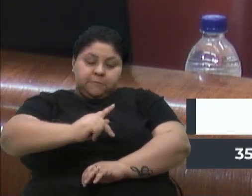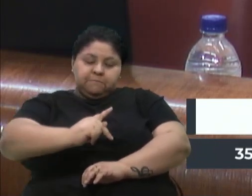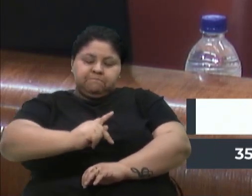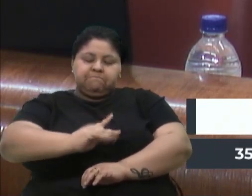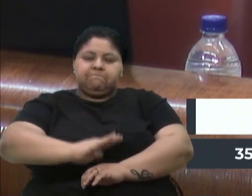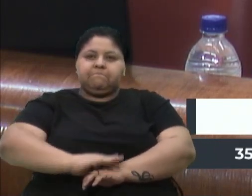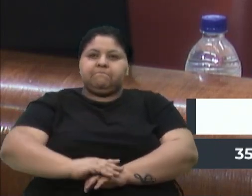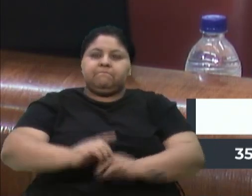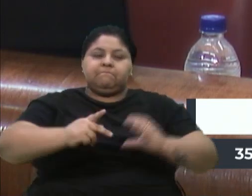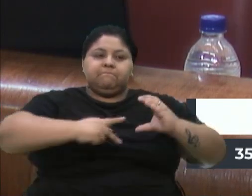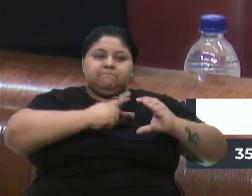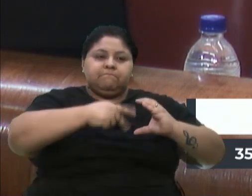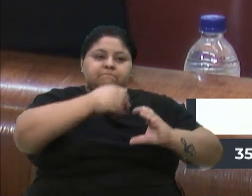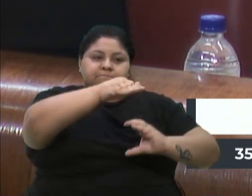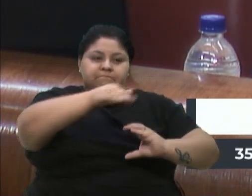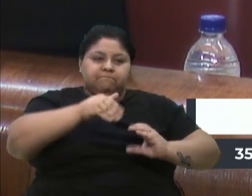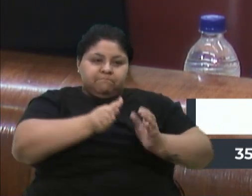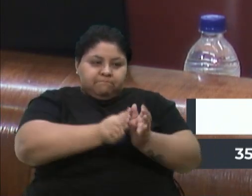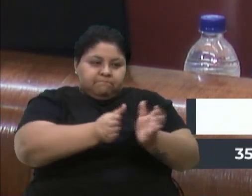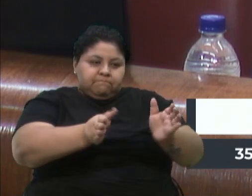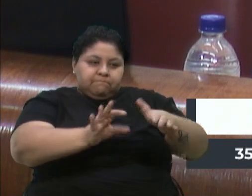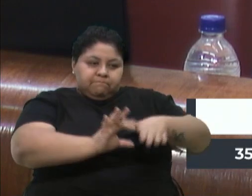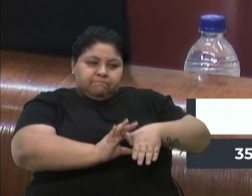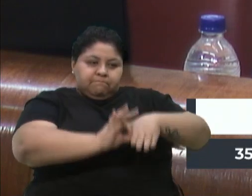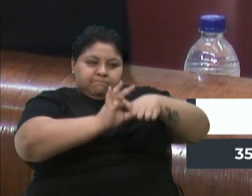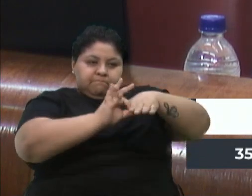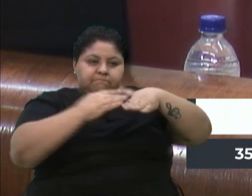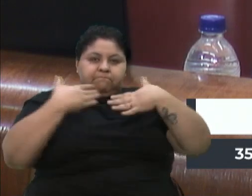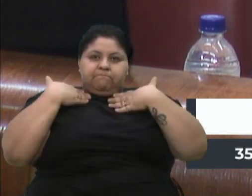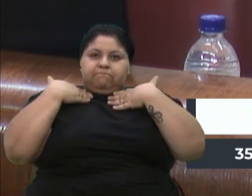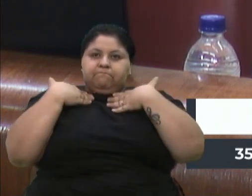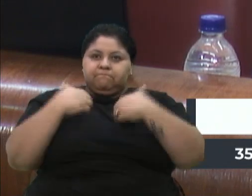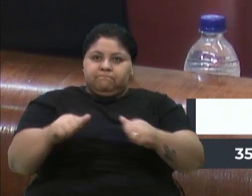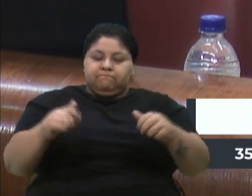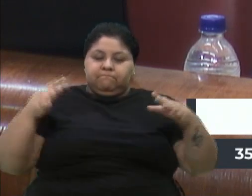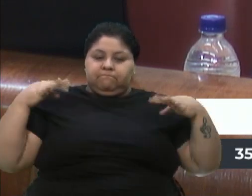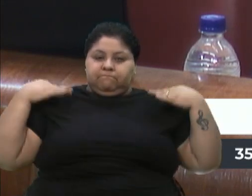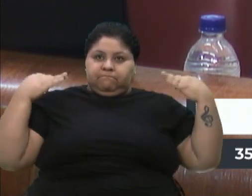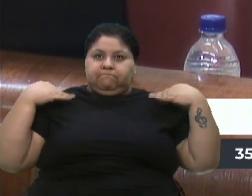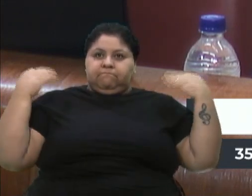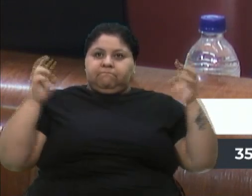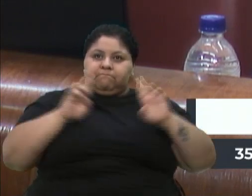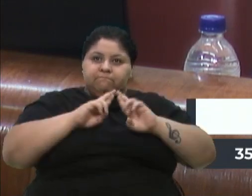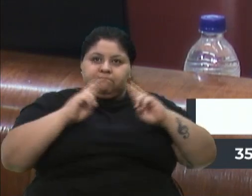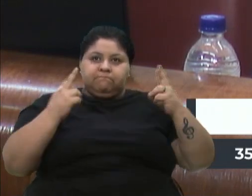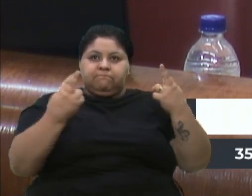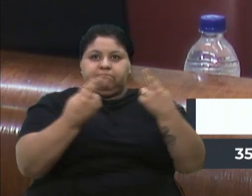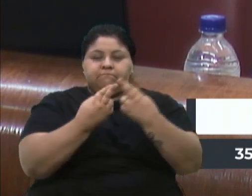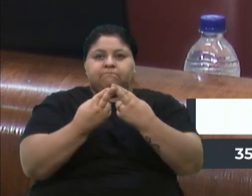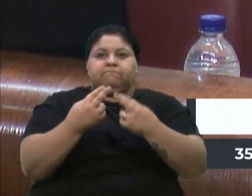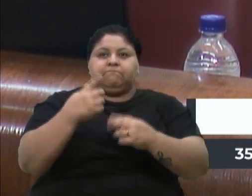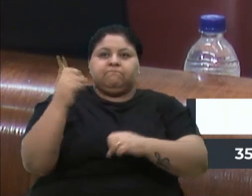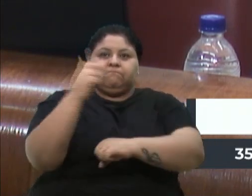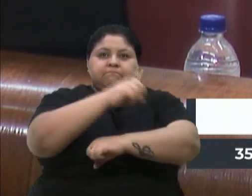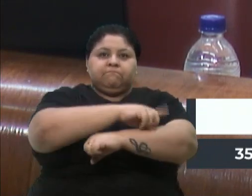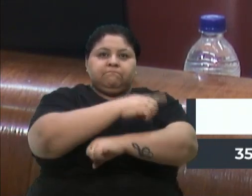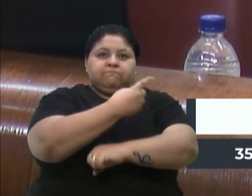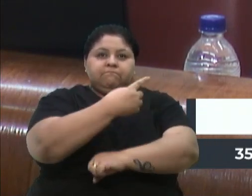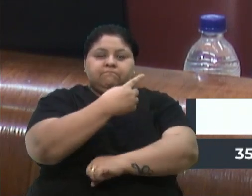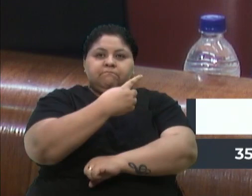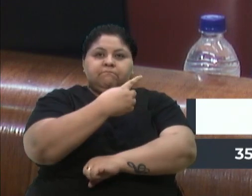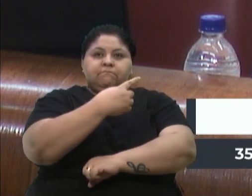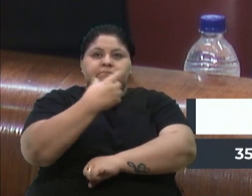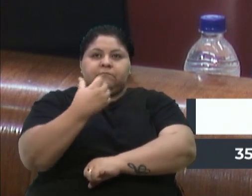Sul. Solicito o espaço de acordo de liderança para a Secretaria Municipal do Turismo na sessão ordinária do dia 16 de setembro